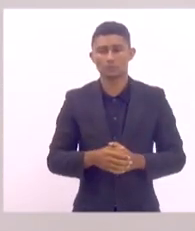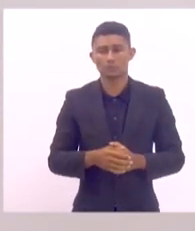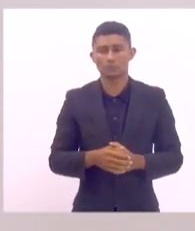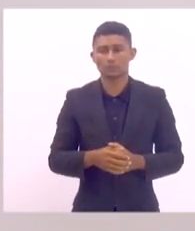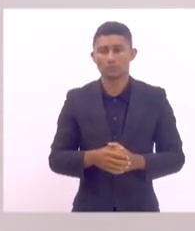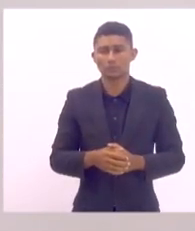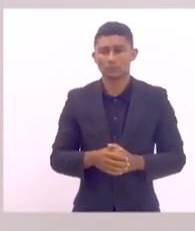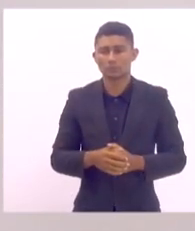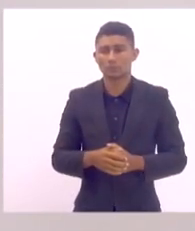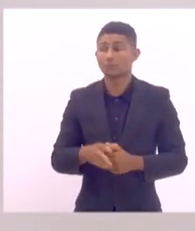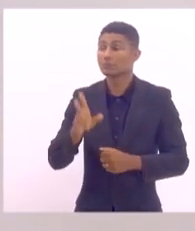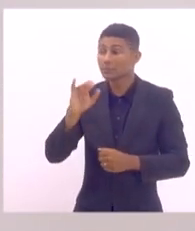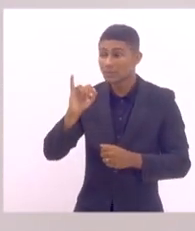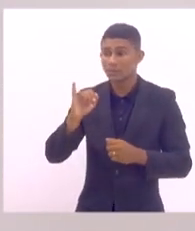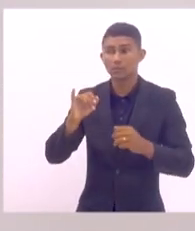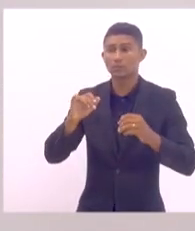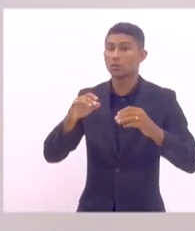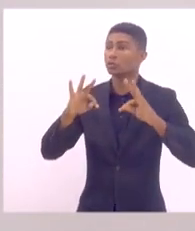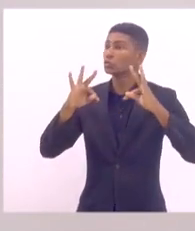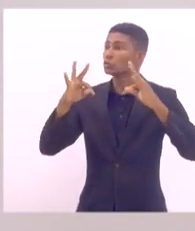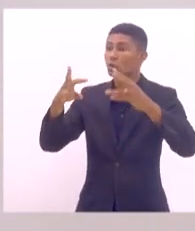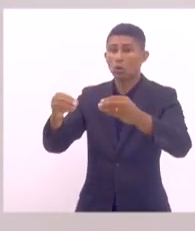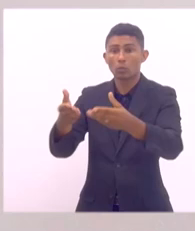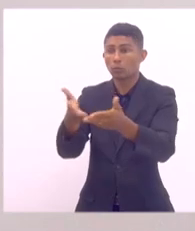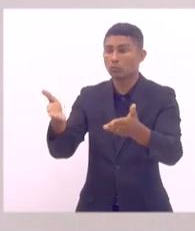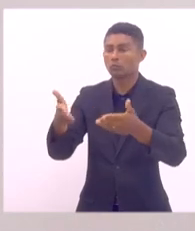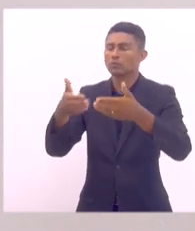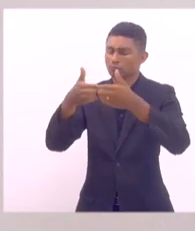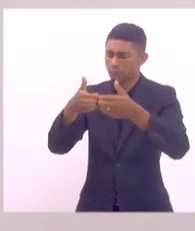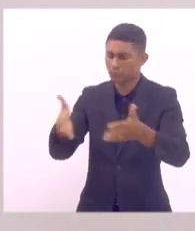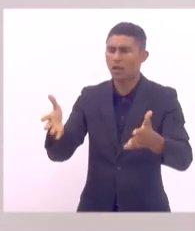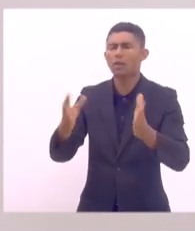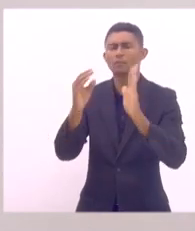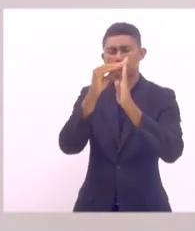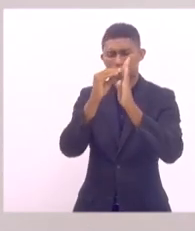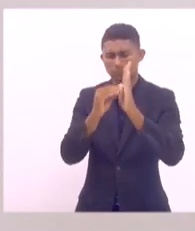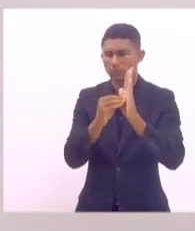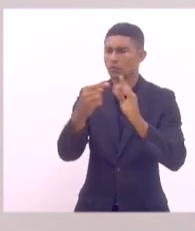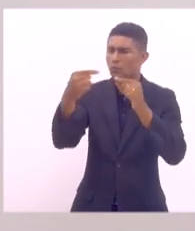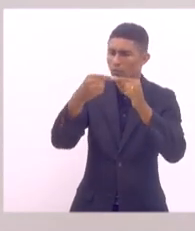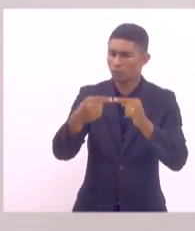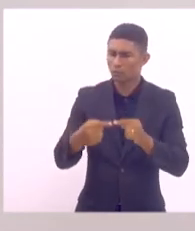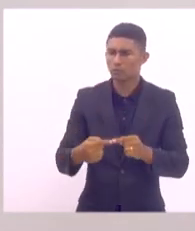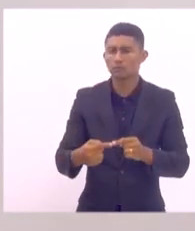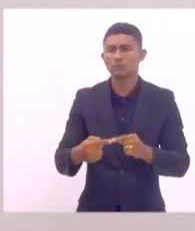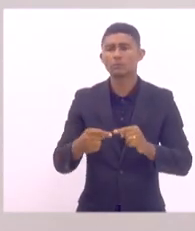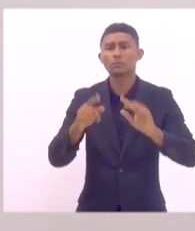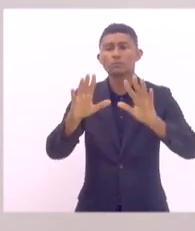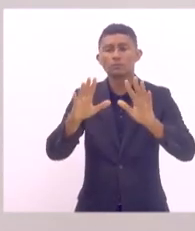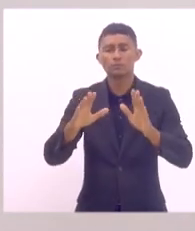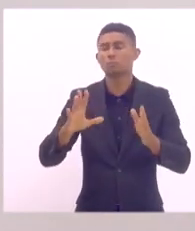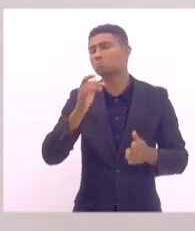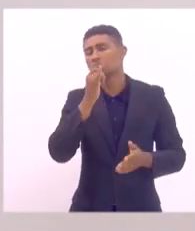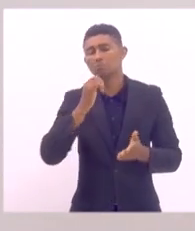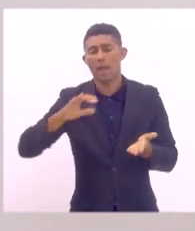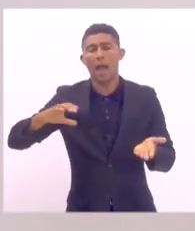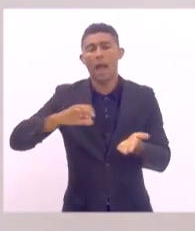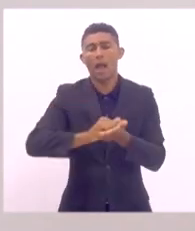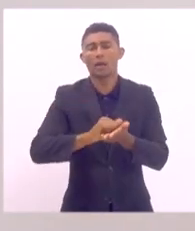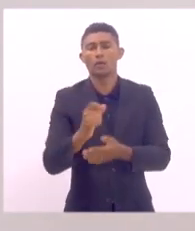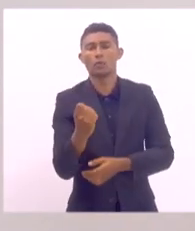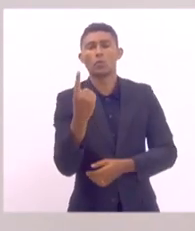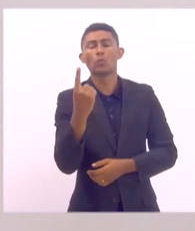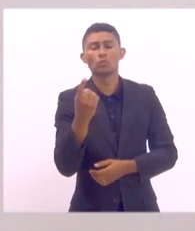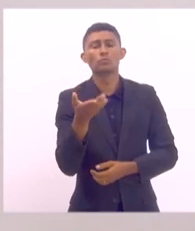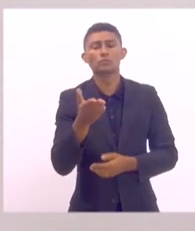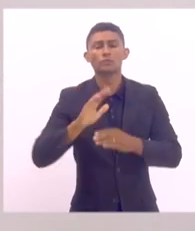Mas se você for abrir para todo mundo, os órfãos, e quem é que está fora da condicionante do cadastro único, por exemplo? Então, eu acho